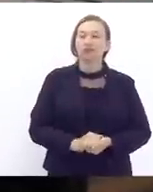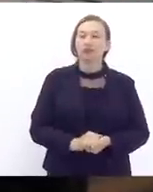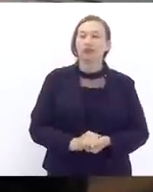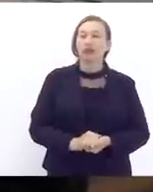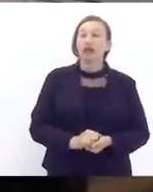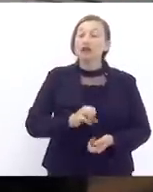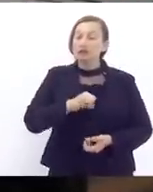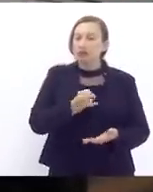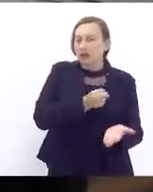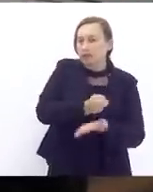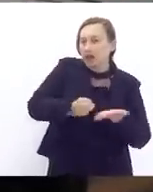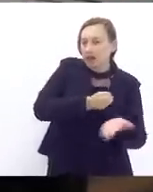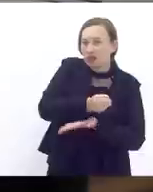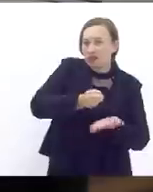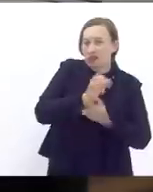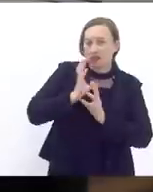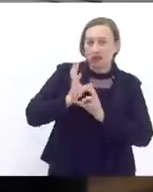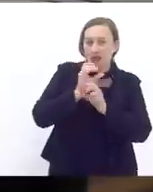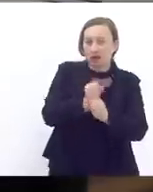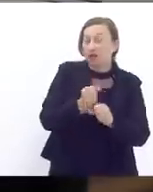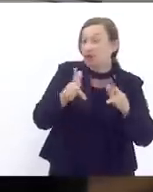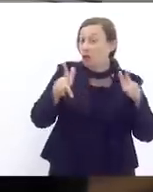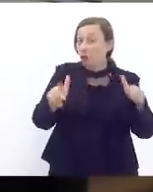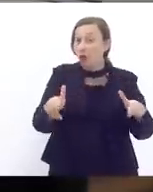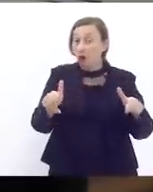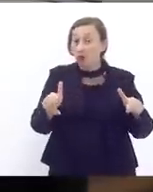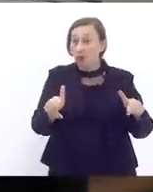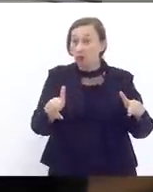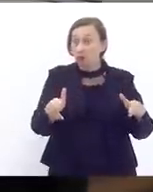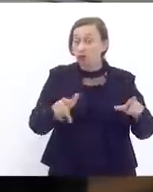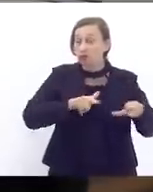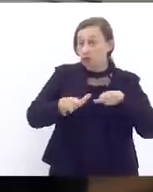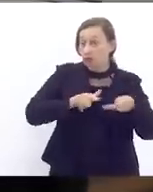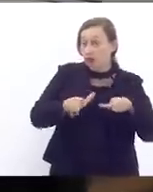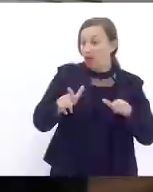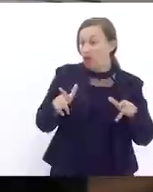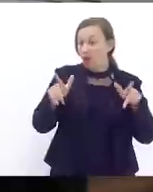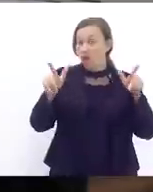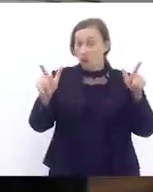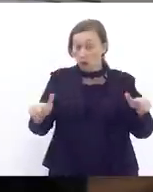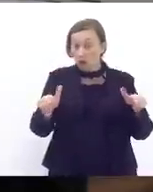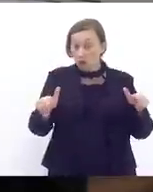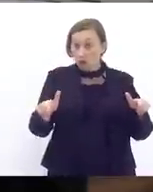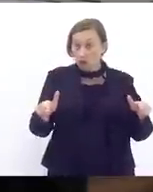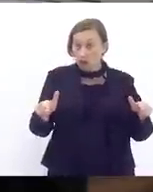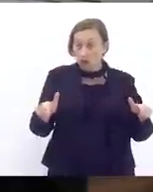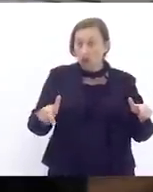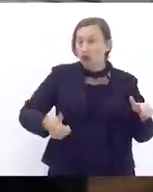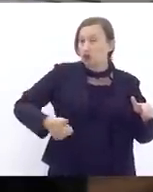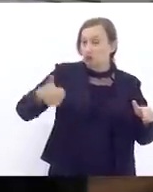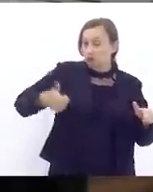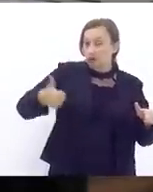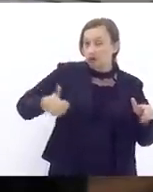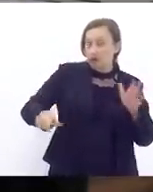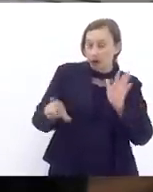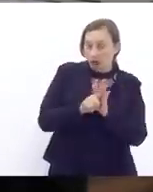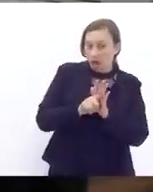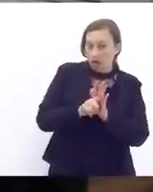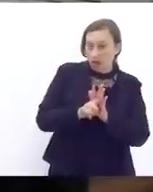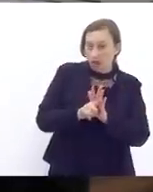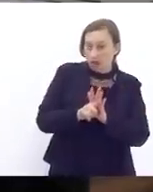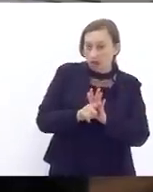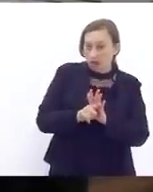se a base de cálculo é mesmo se a função né da primeira lei né do